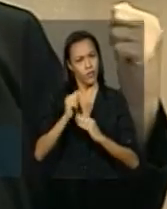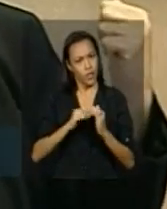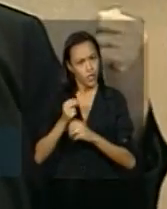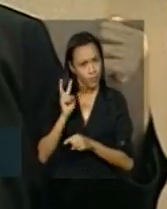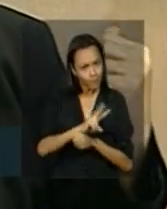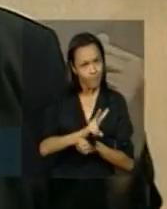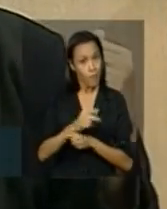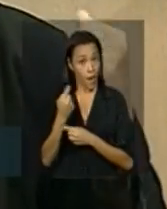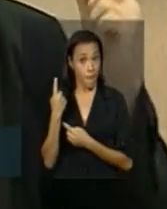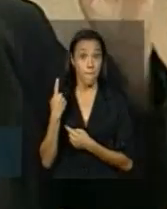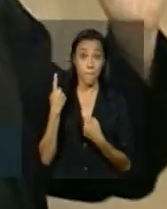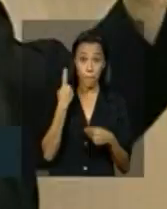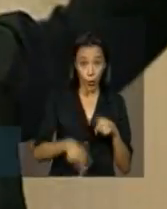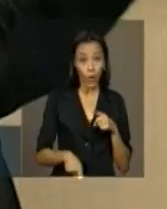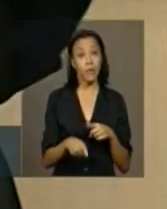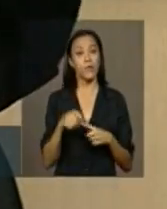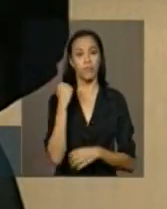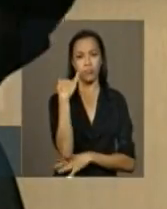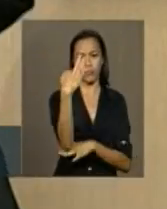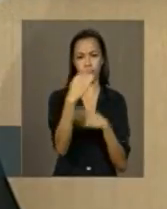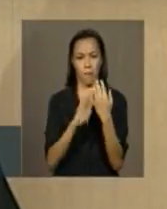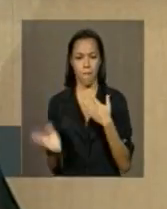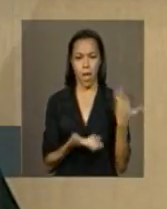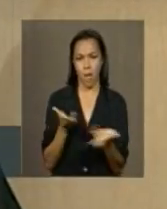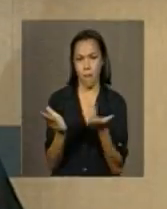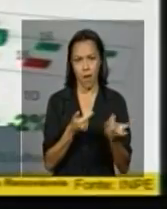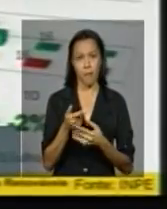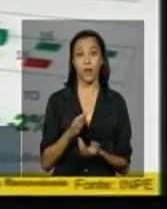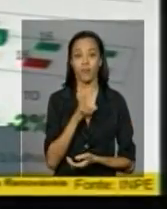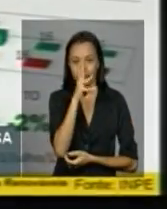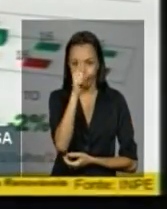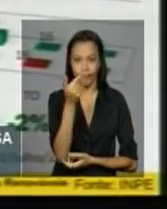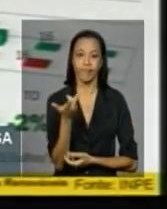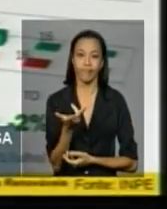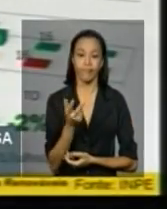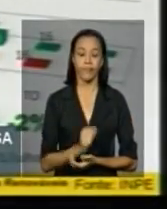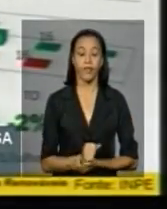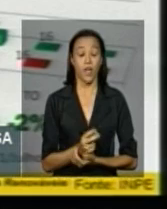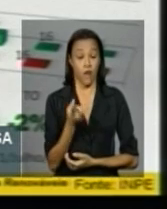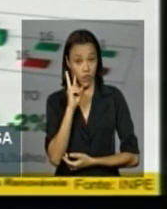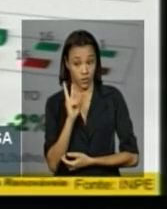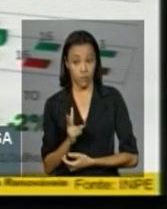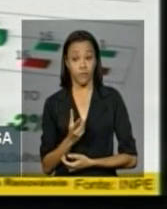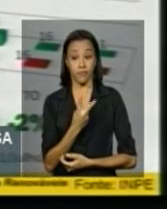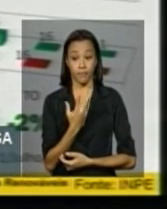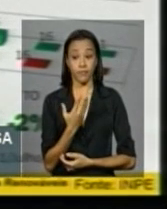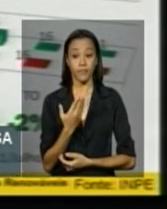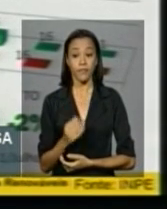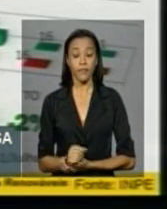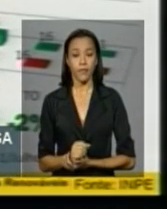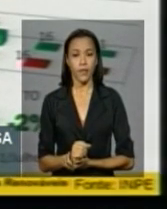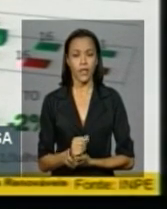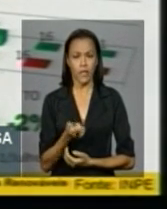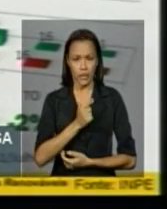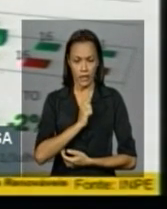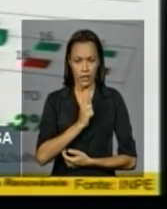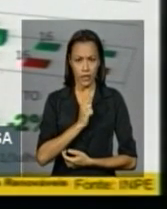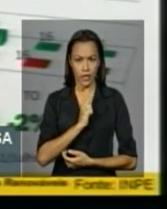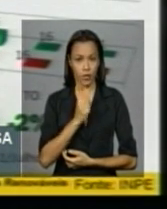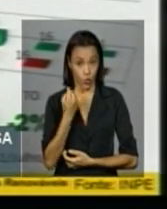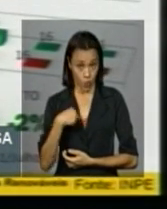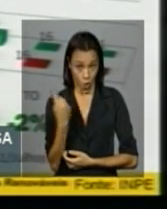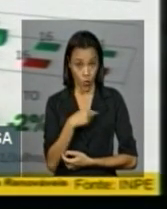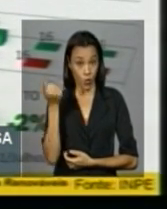gente coibir o desmatamento Então você tem aqui um dado importante que você uma frente que tinha uma expansão desmatamento nós estamos